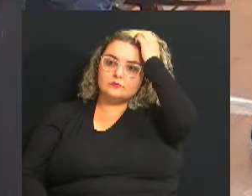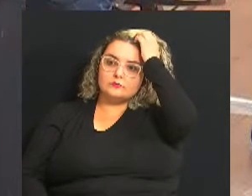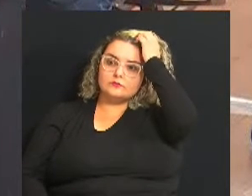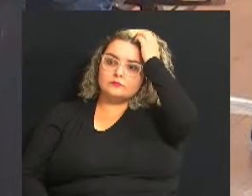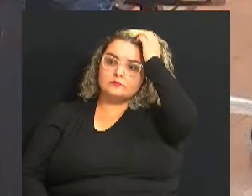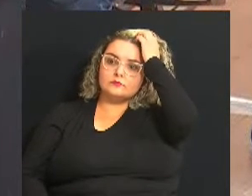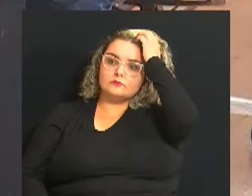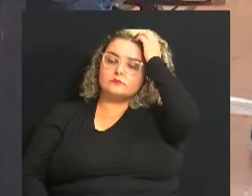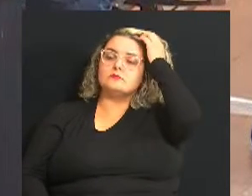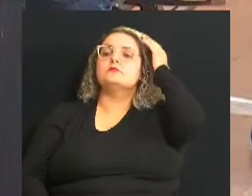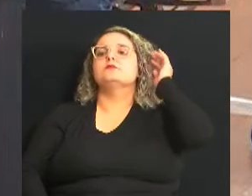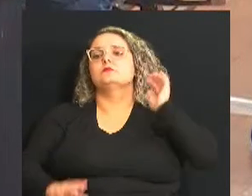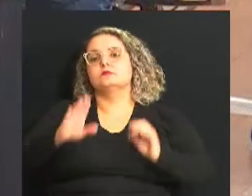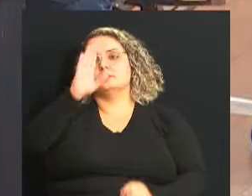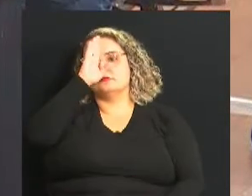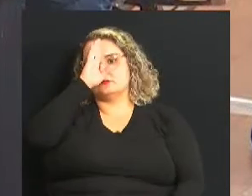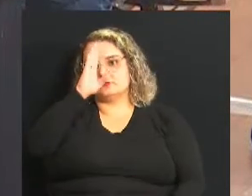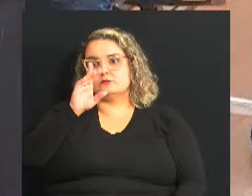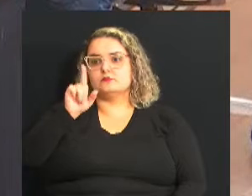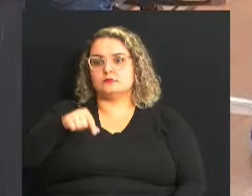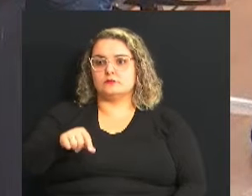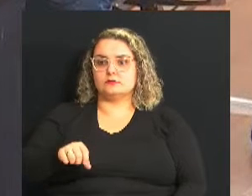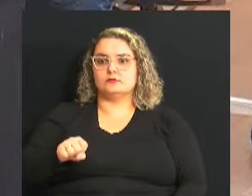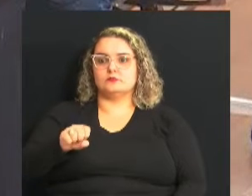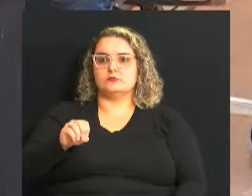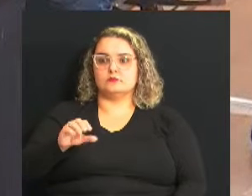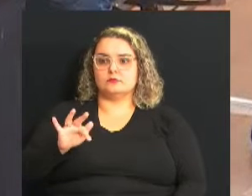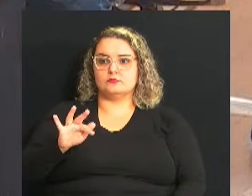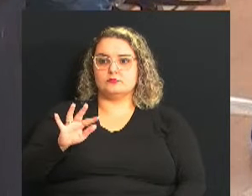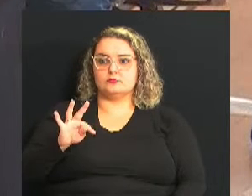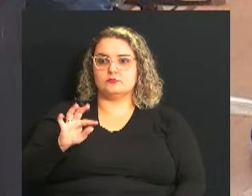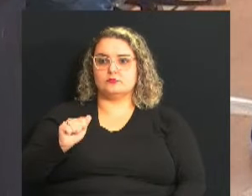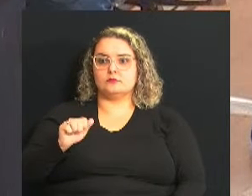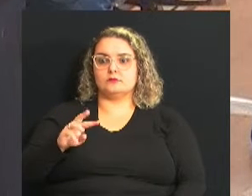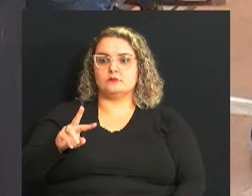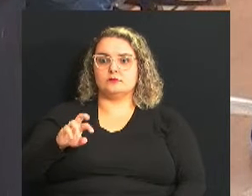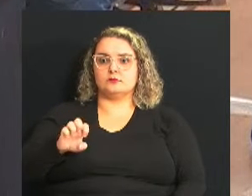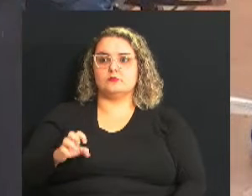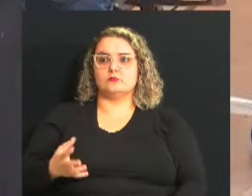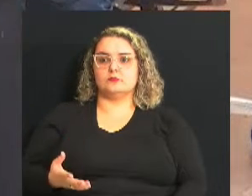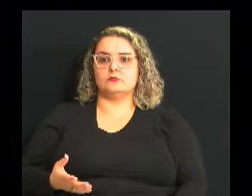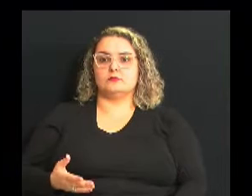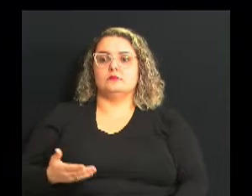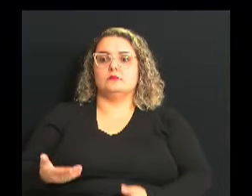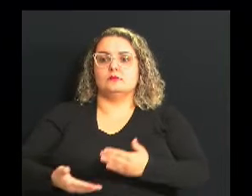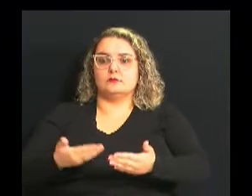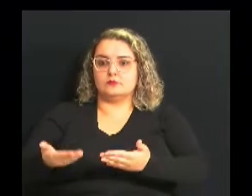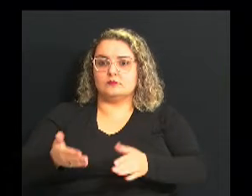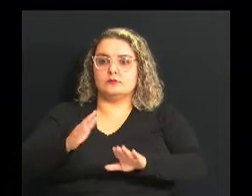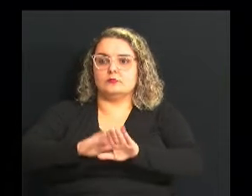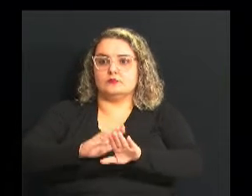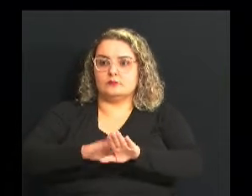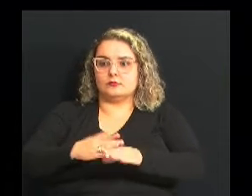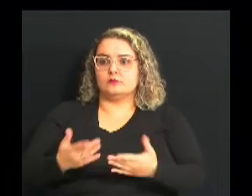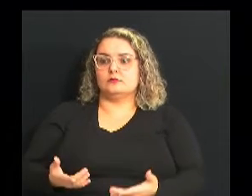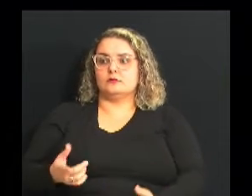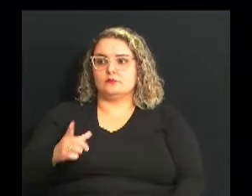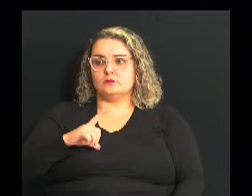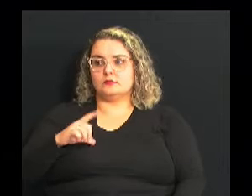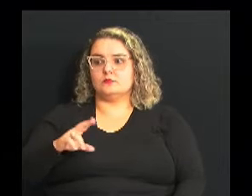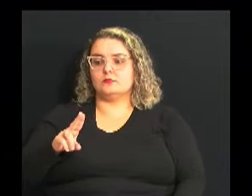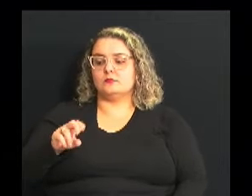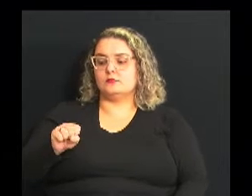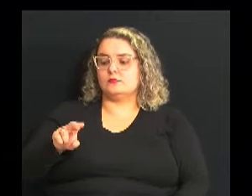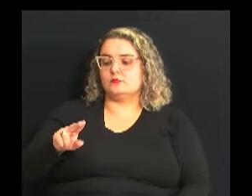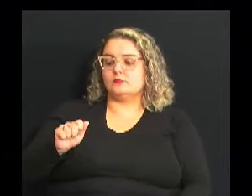E a princípio, né, ele é um software para consulta de informações da vida funcional pelo servidor. Então ele tem usuário e senha, né, consegue logar lá